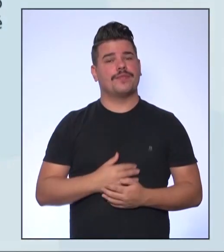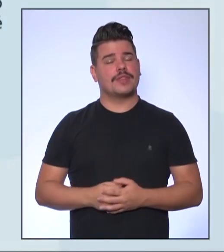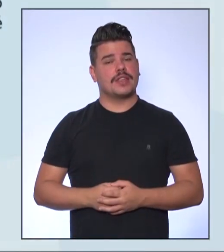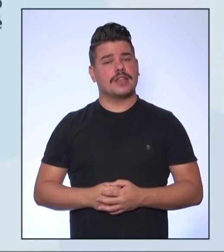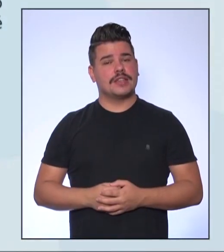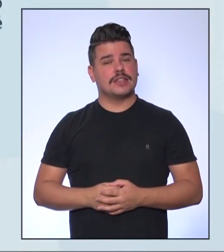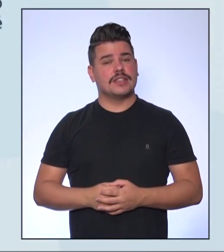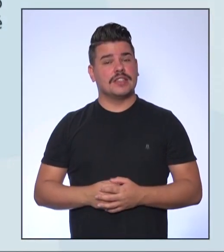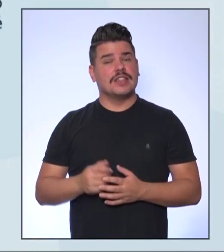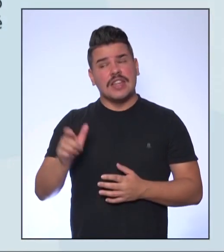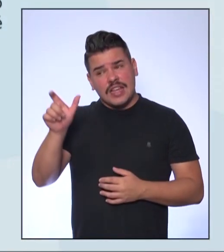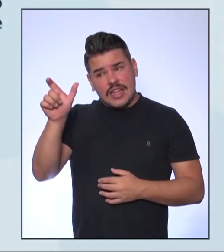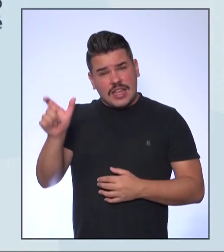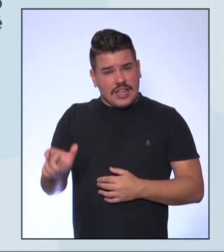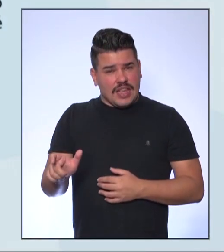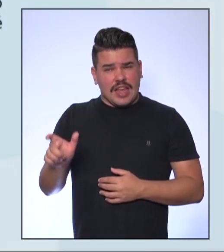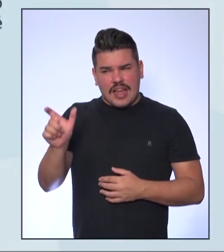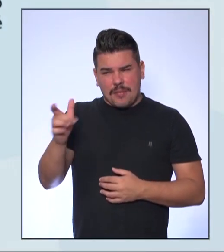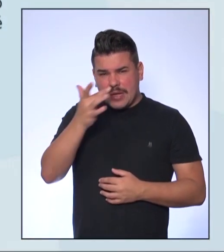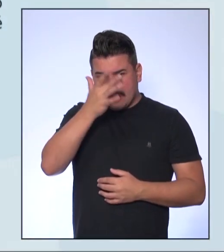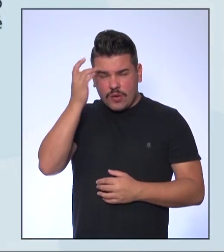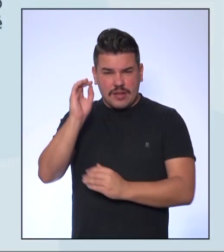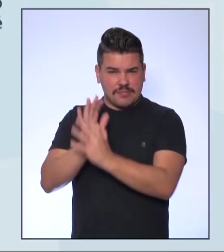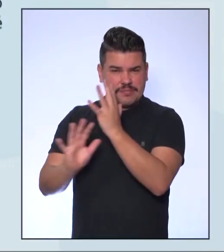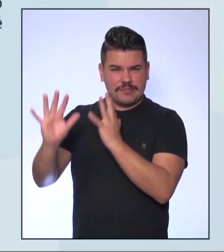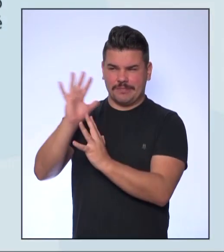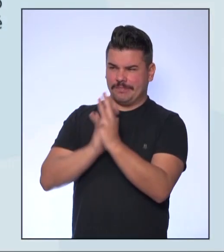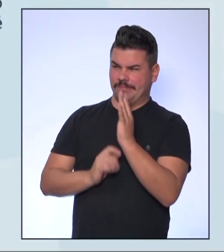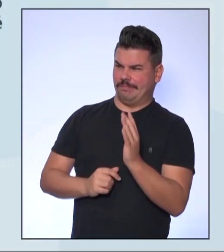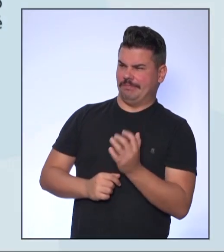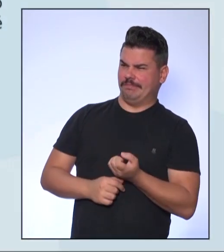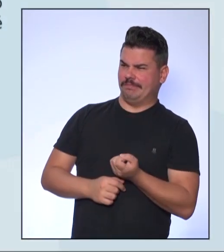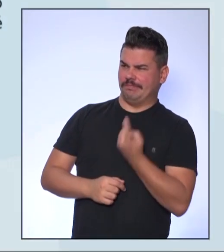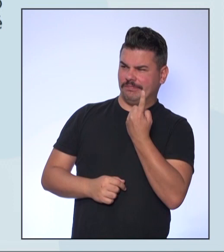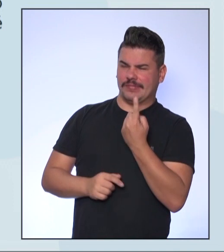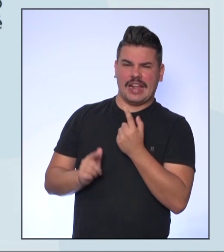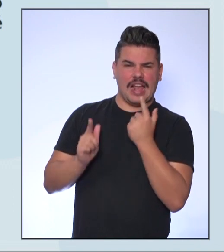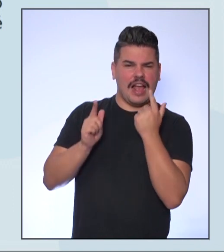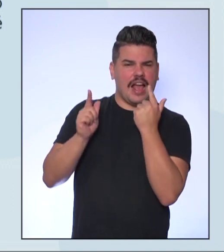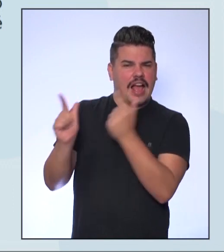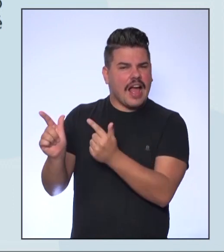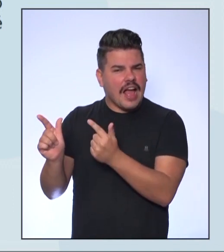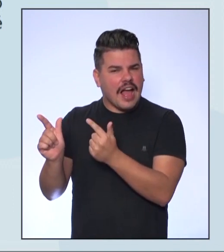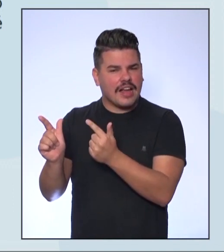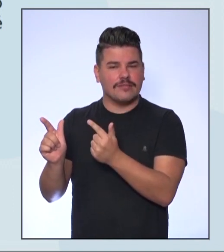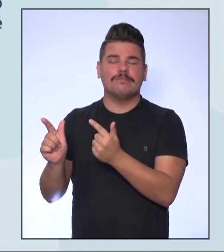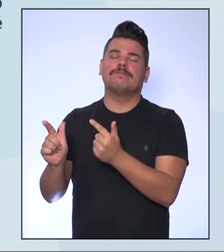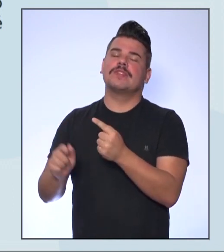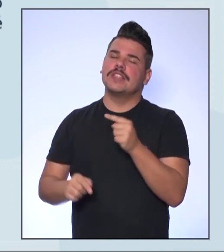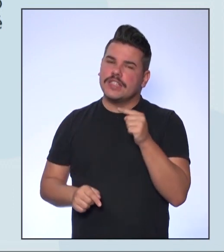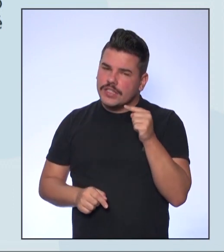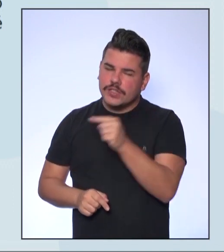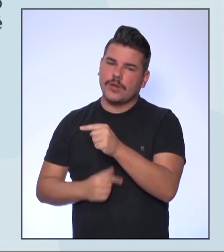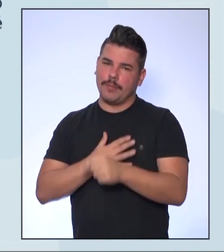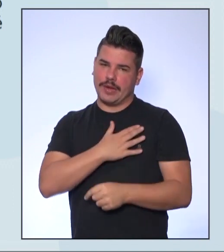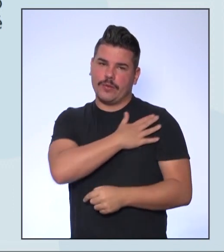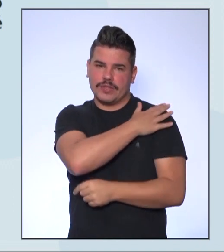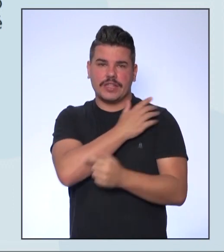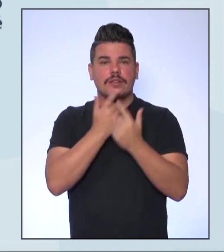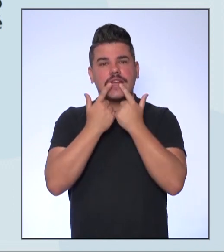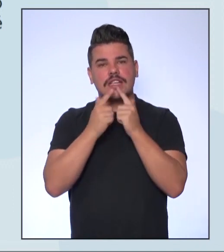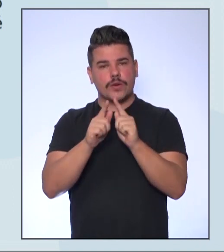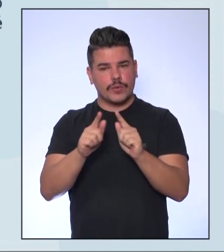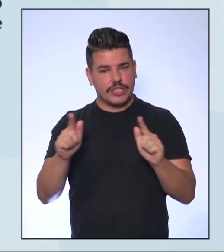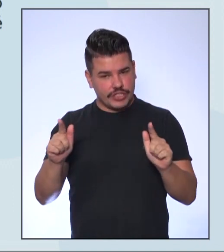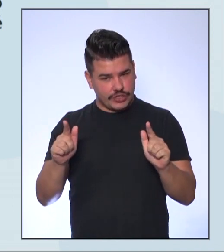tirar sarro de alguém, olha aí a questão do, né, onde Debochar, entra exatamente, né, fazer preconceito chacota. linguístico, isso. O ato de tirar sarro de